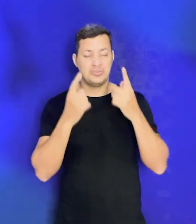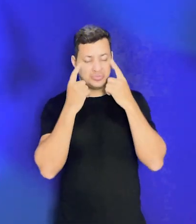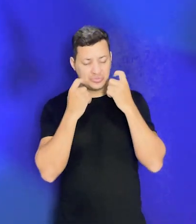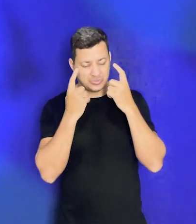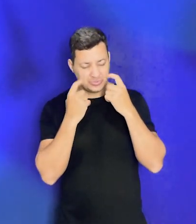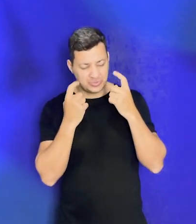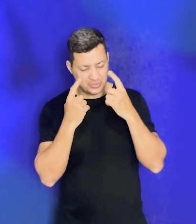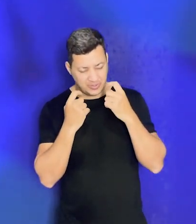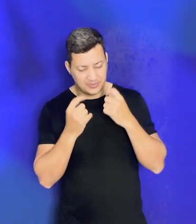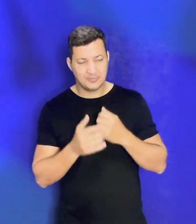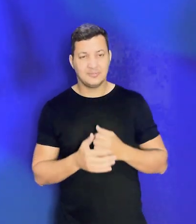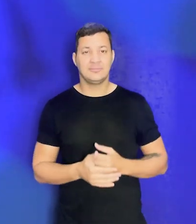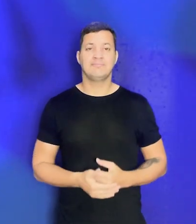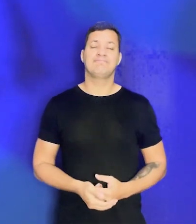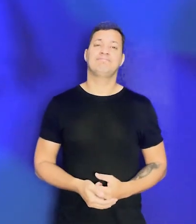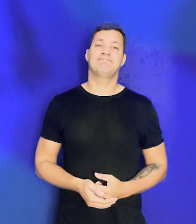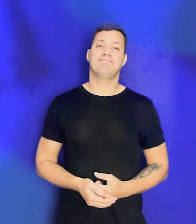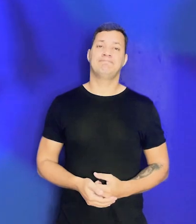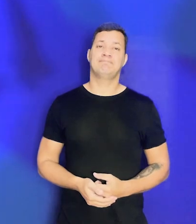tardança.